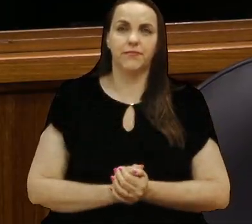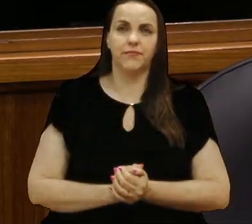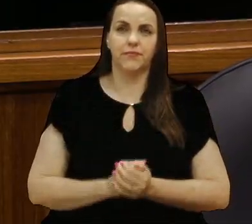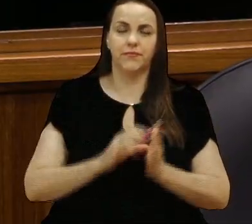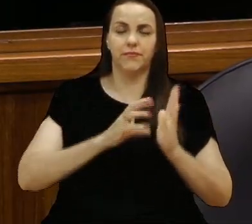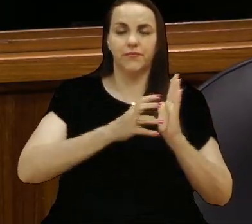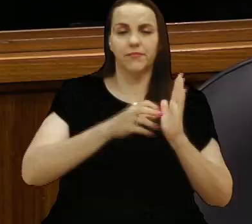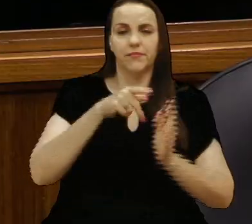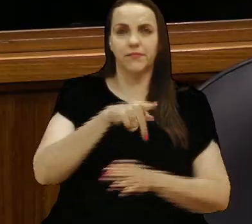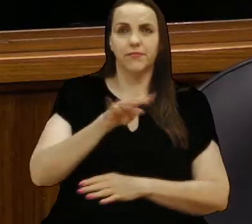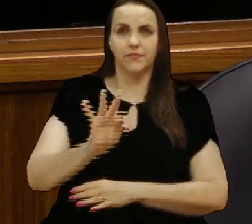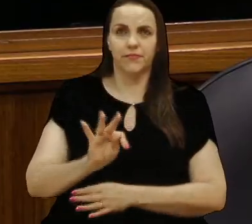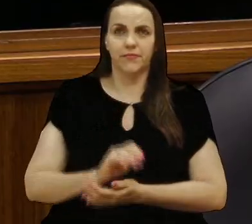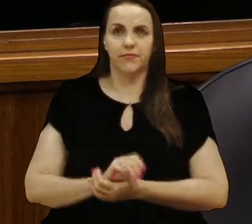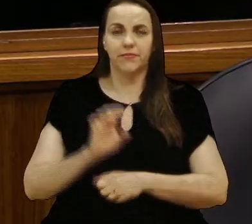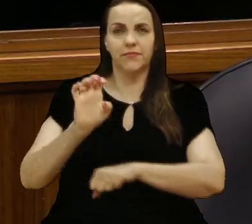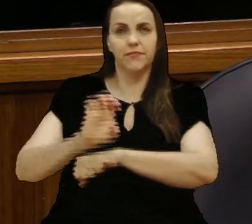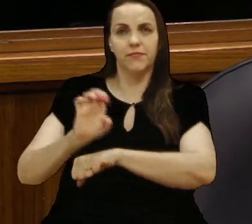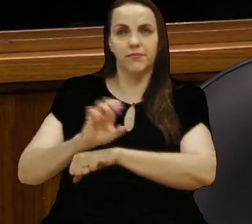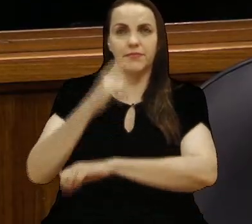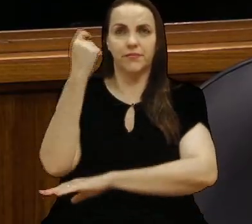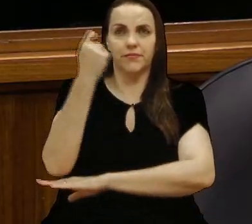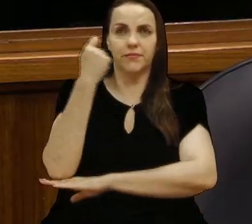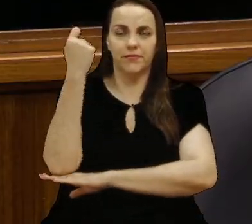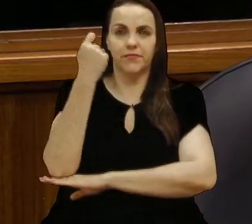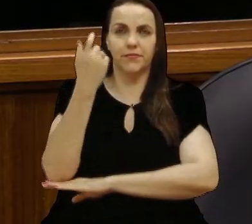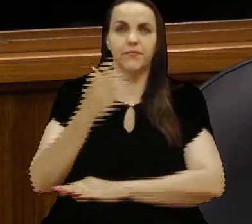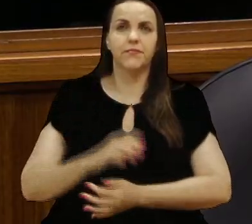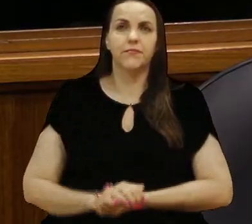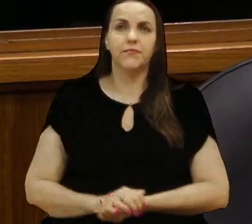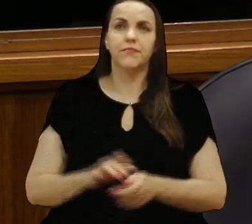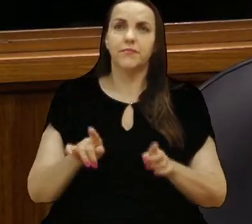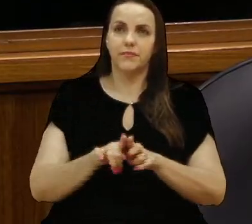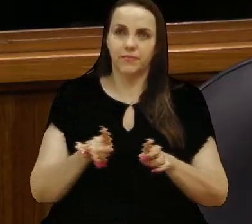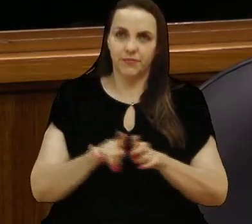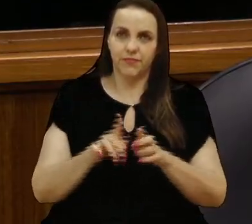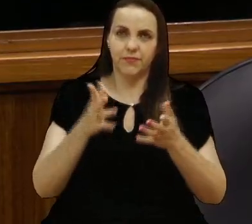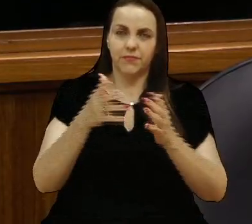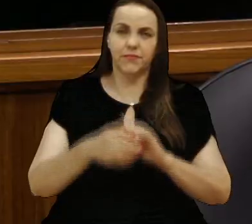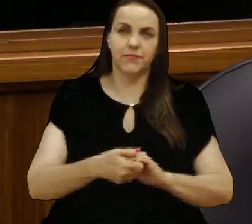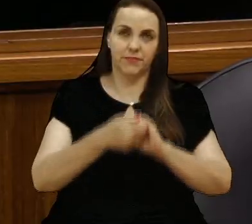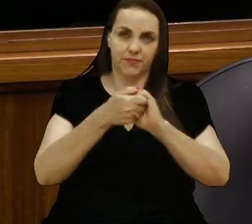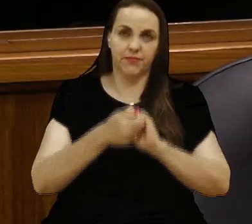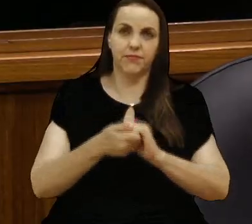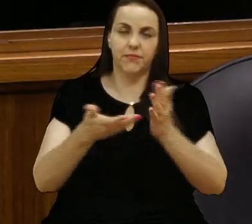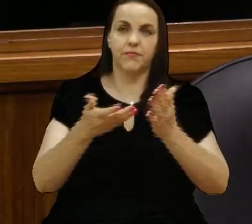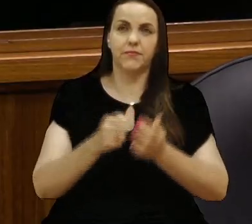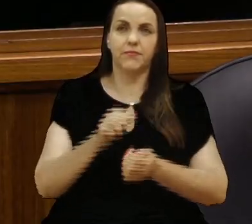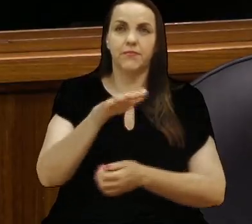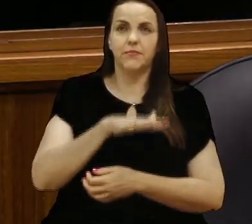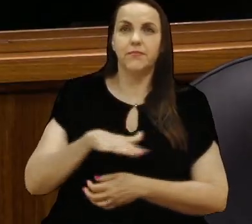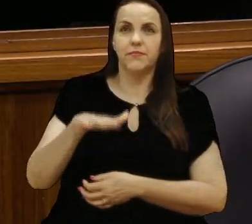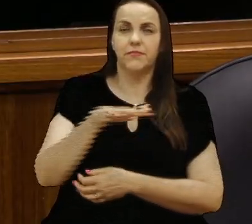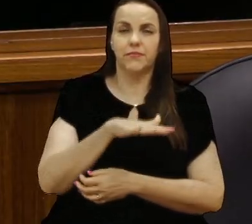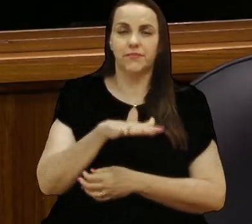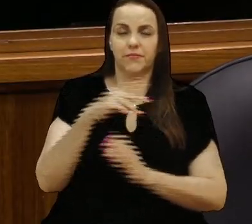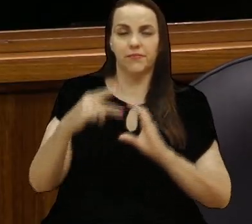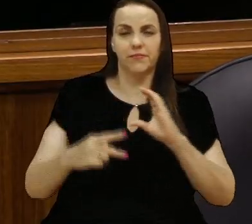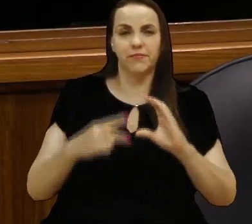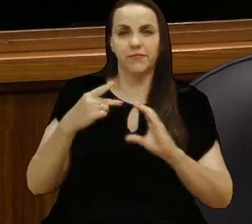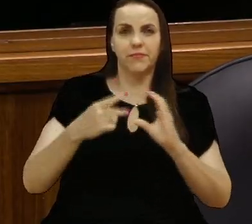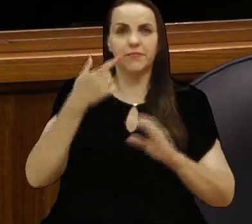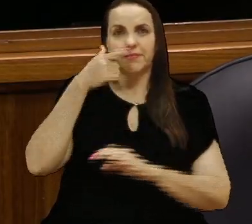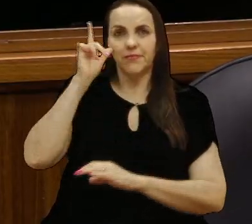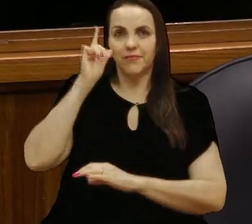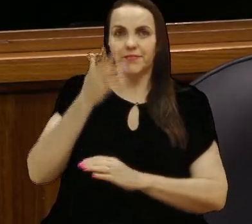dos Trabalhadores no estado do Rio Grande do Sul. E quero também fazer uma saudação ao espaço que essa Câmara teve